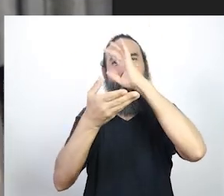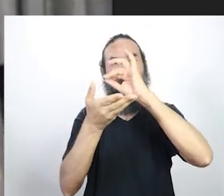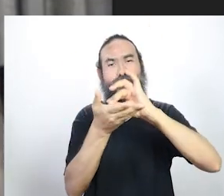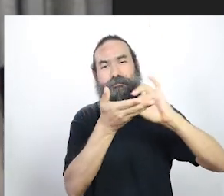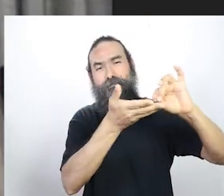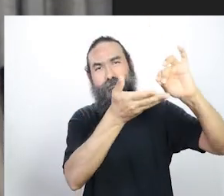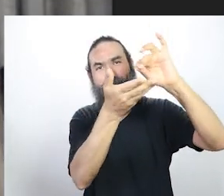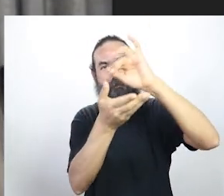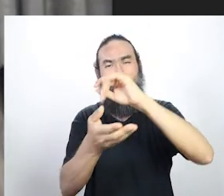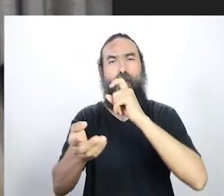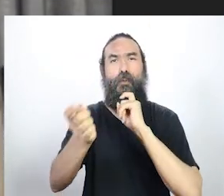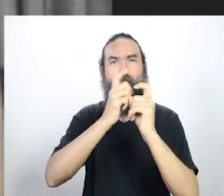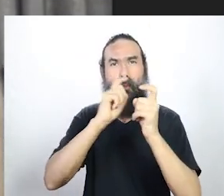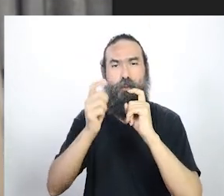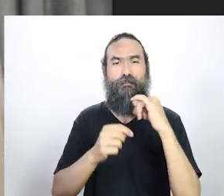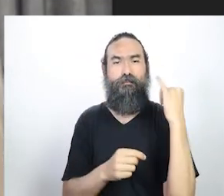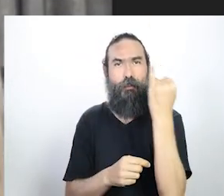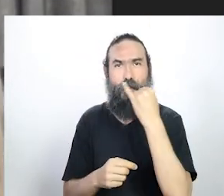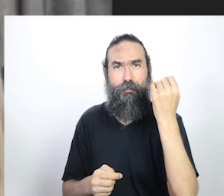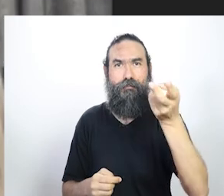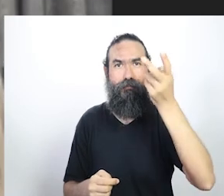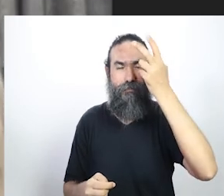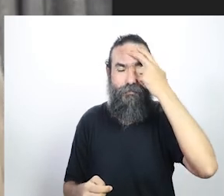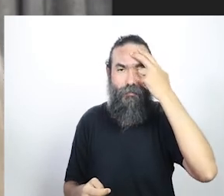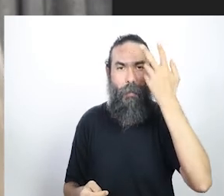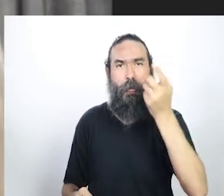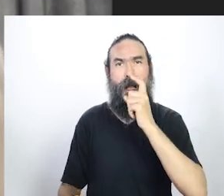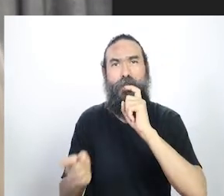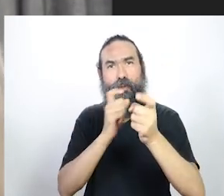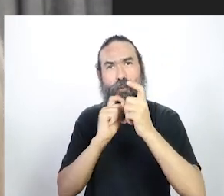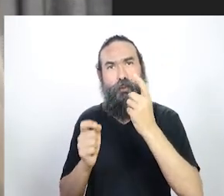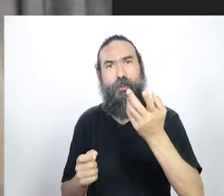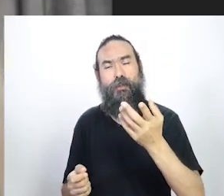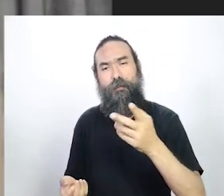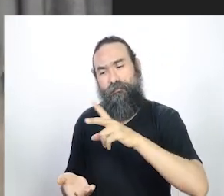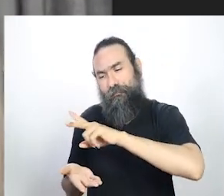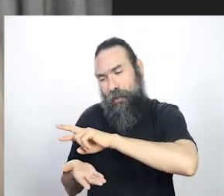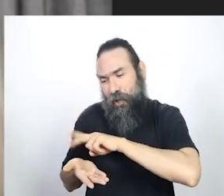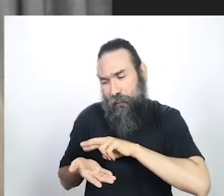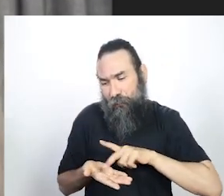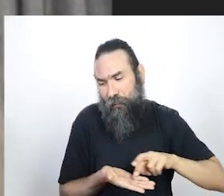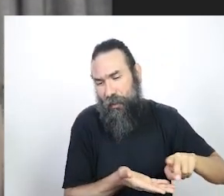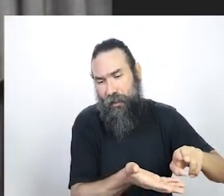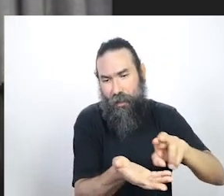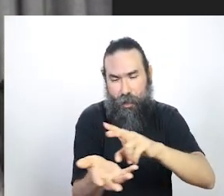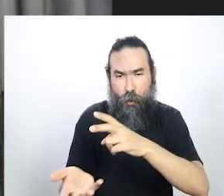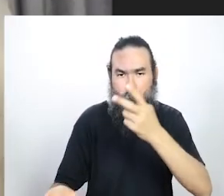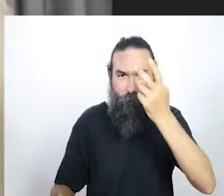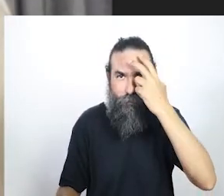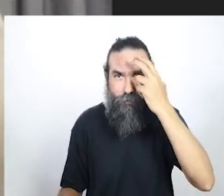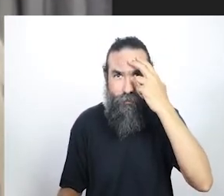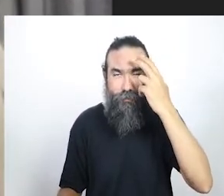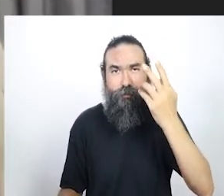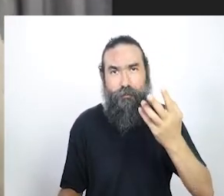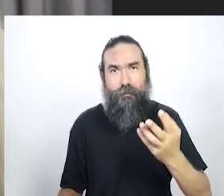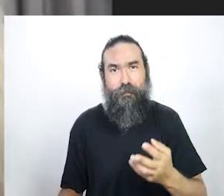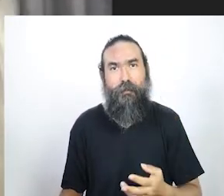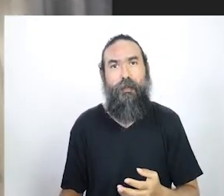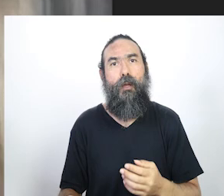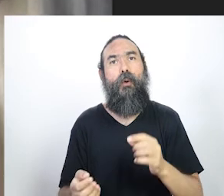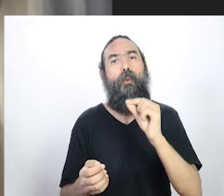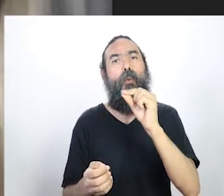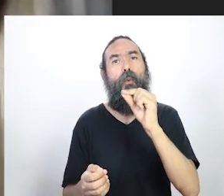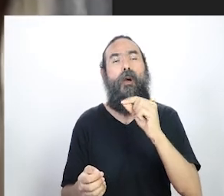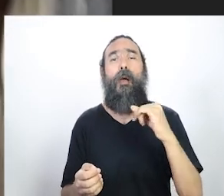conferências nacionais de cultura, onde valores como a diversidade cultural, né?